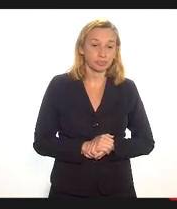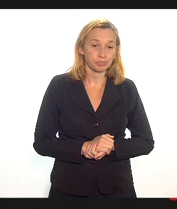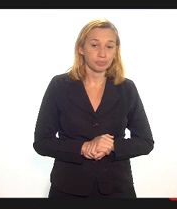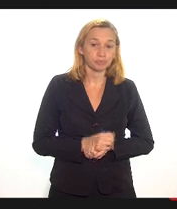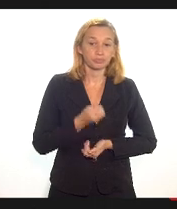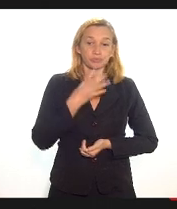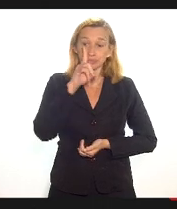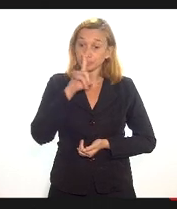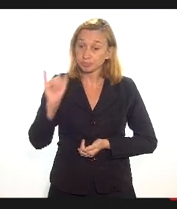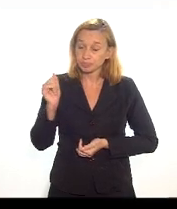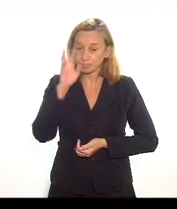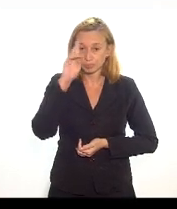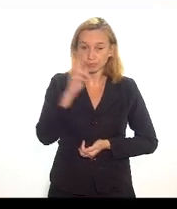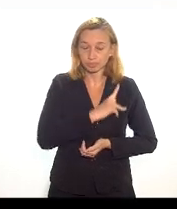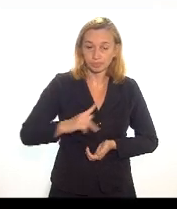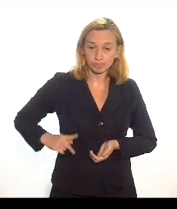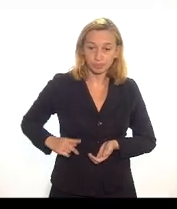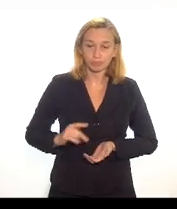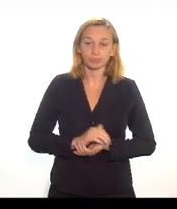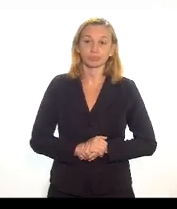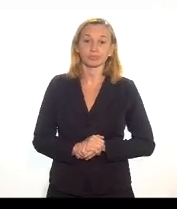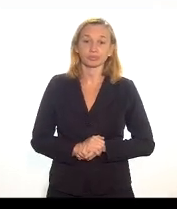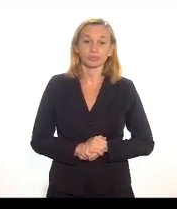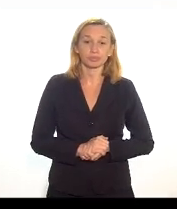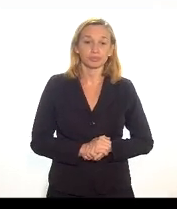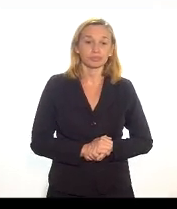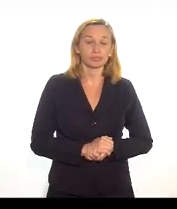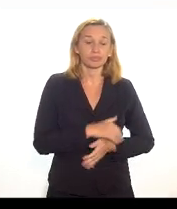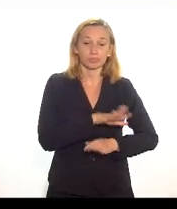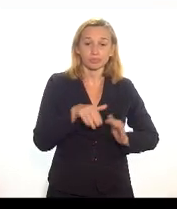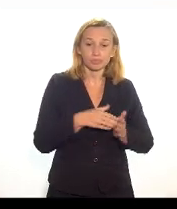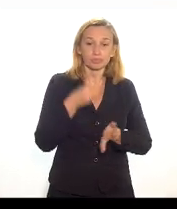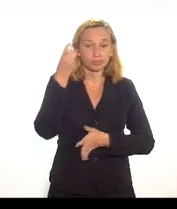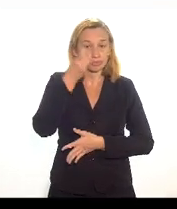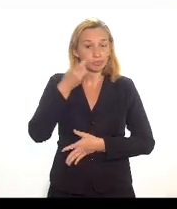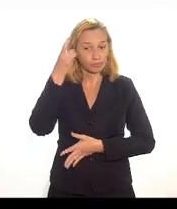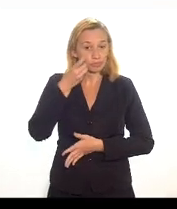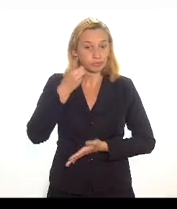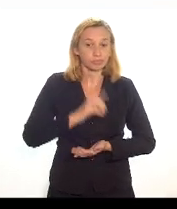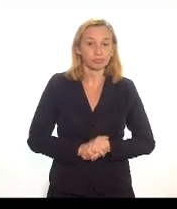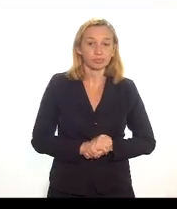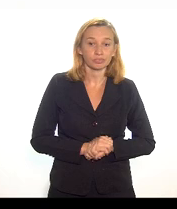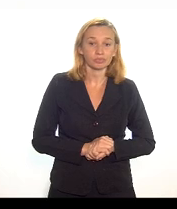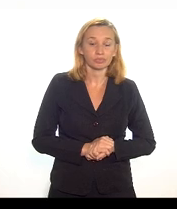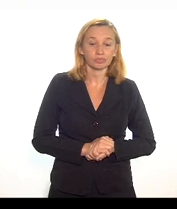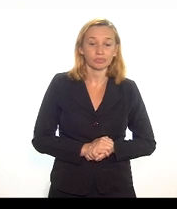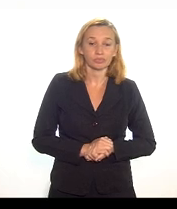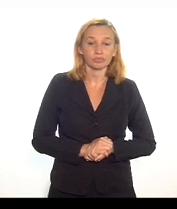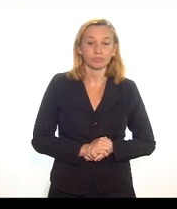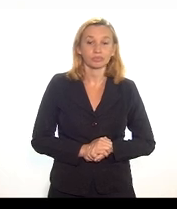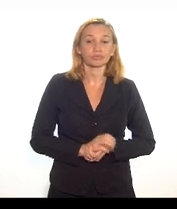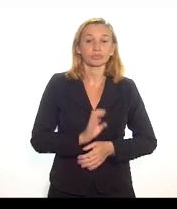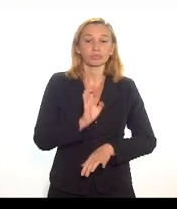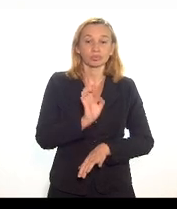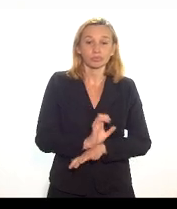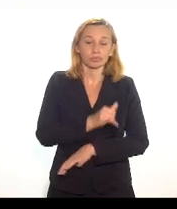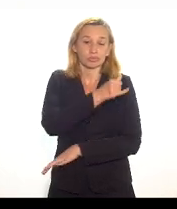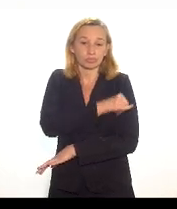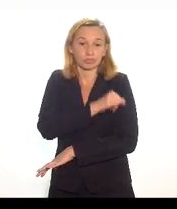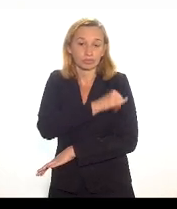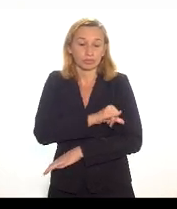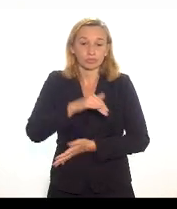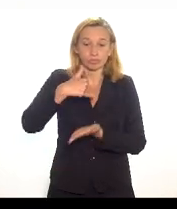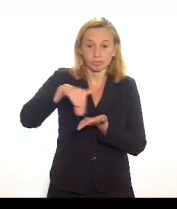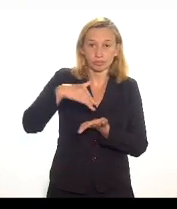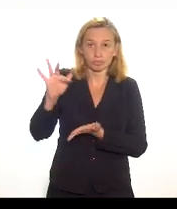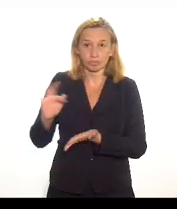Bom dia, senhor presidente. Bom dia, senhoras e senhores deputados, membros do Estado do Rio de Janeiro, do Ministério Público, da Secretaria